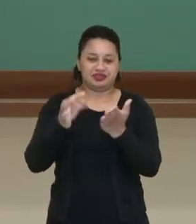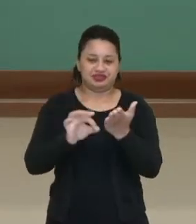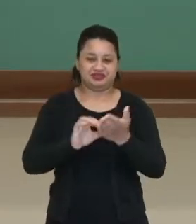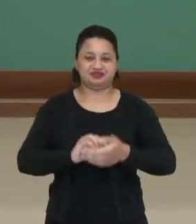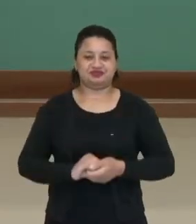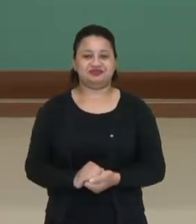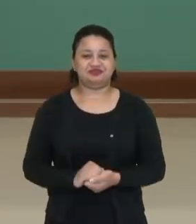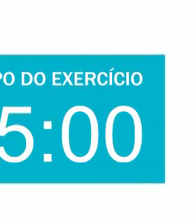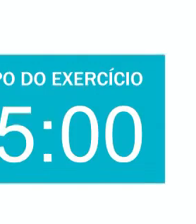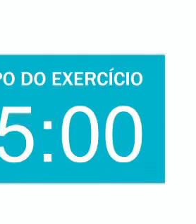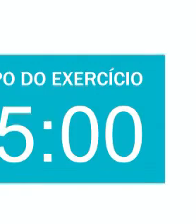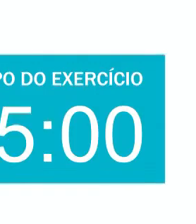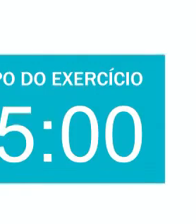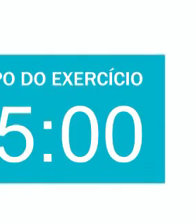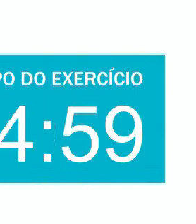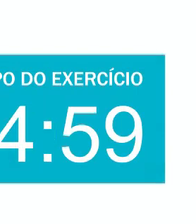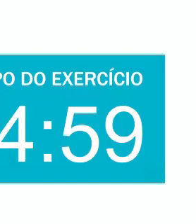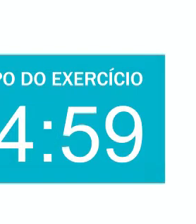fez.